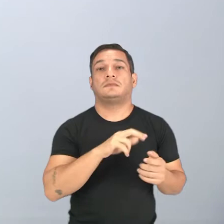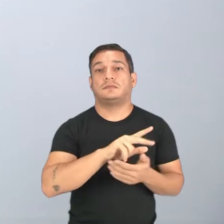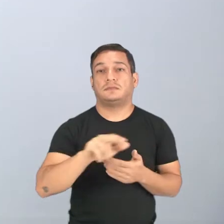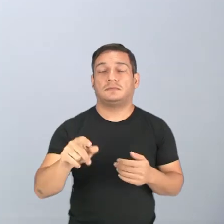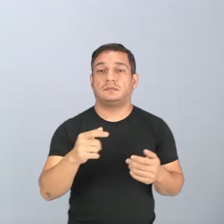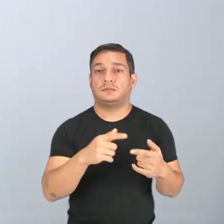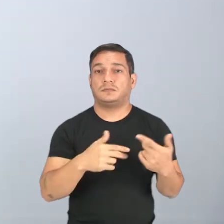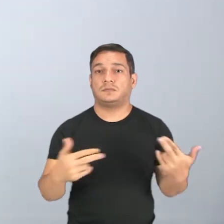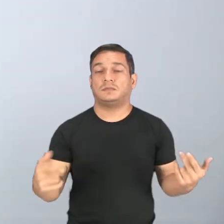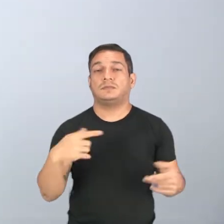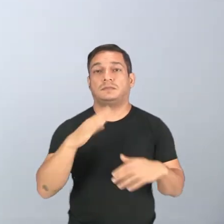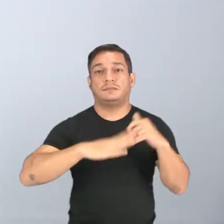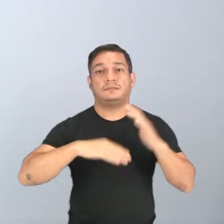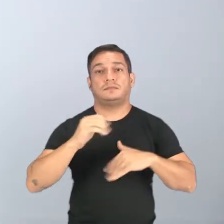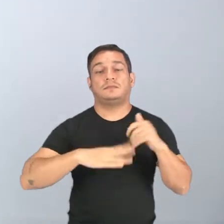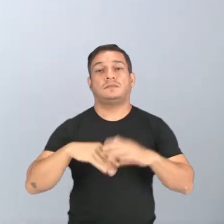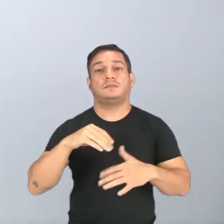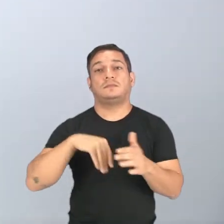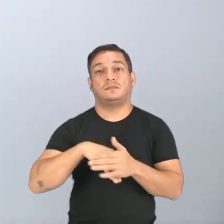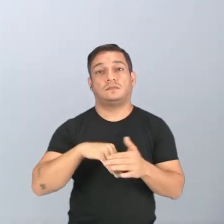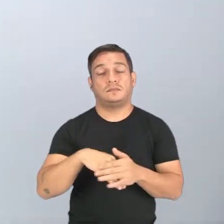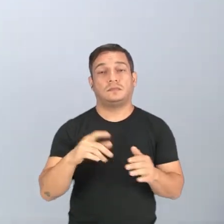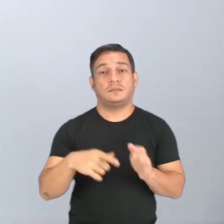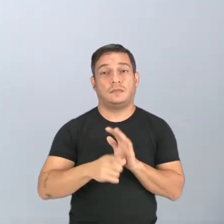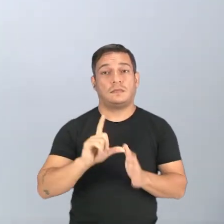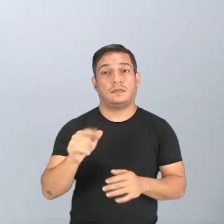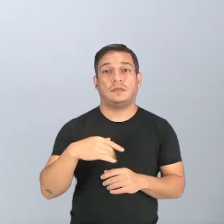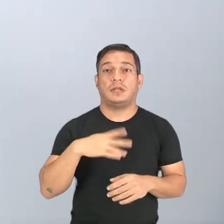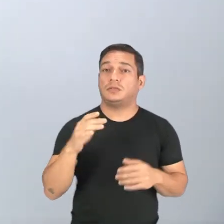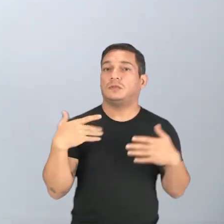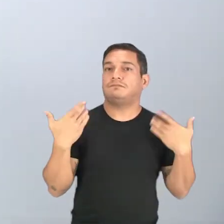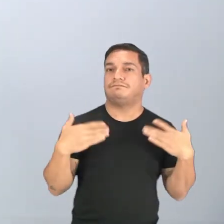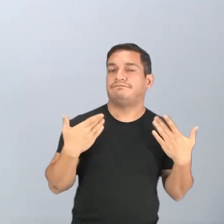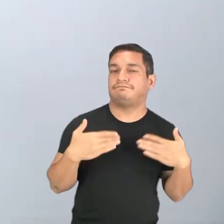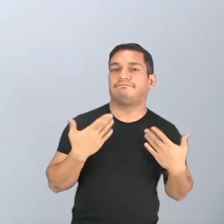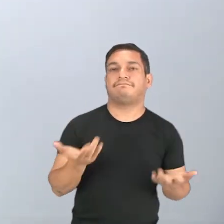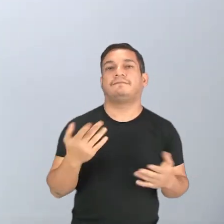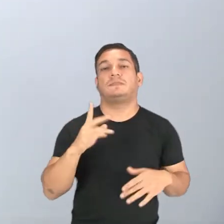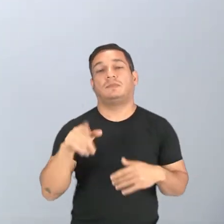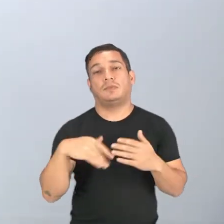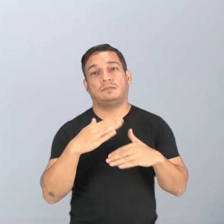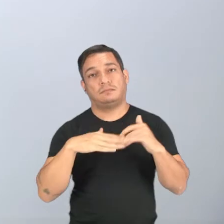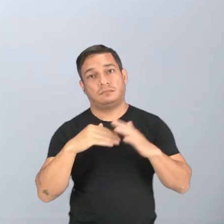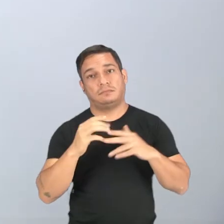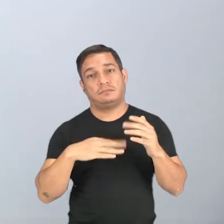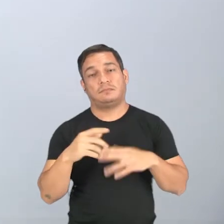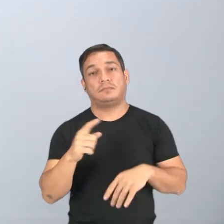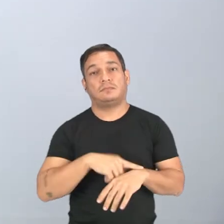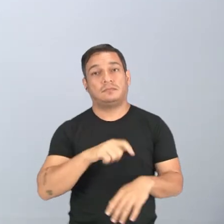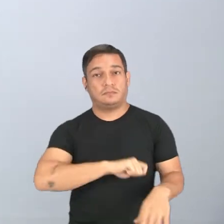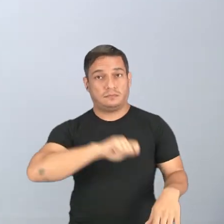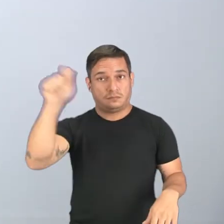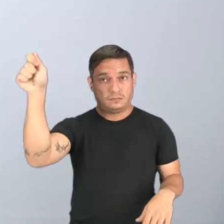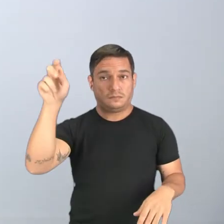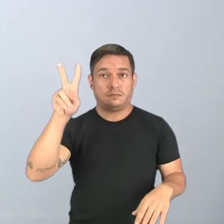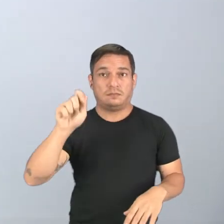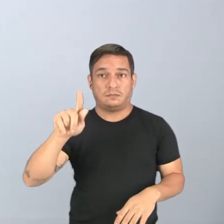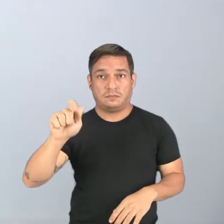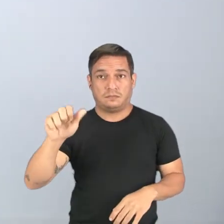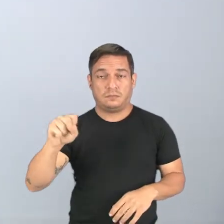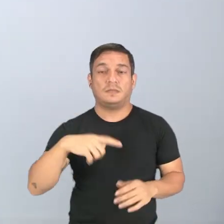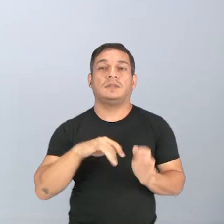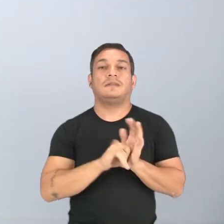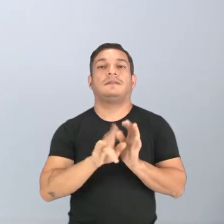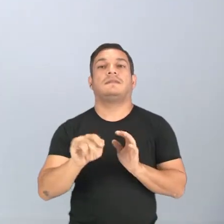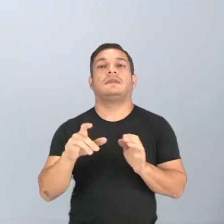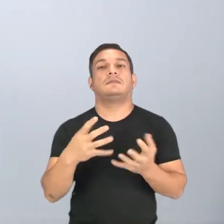como, por exemplo, a profissionalização do futebol, que até então era só de diversão, ele se profissionaliza na época dele, essa identidade vai